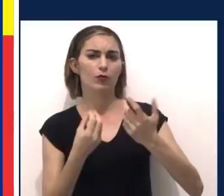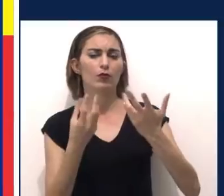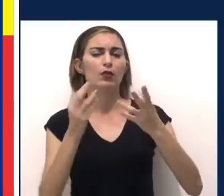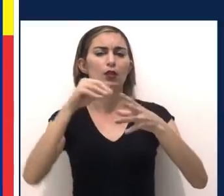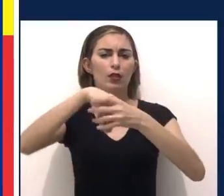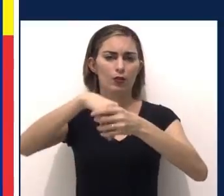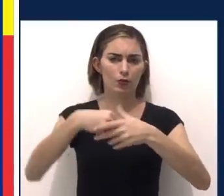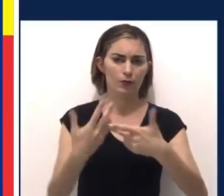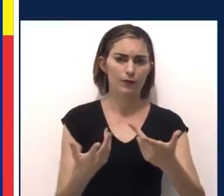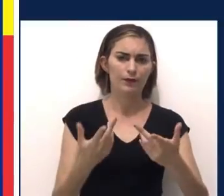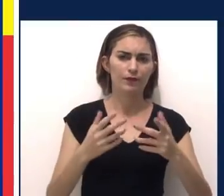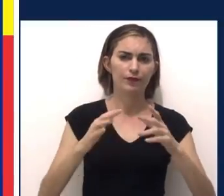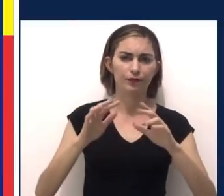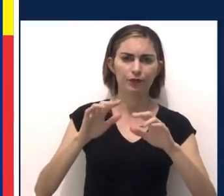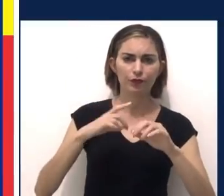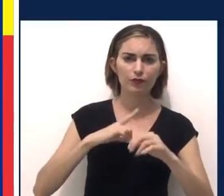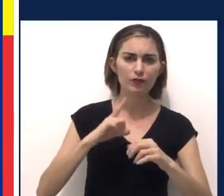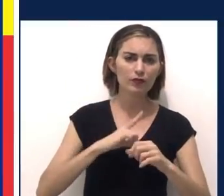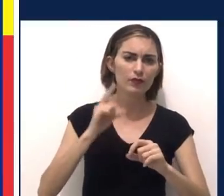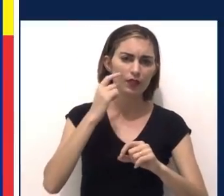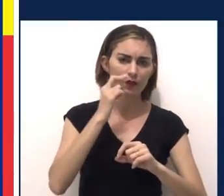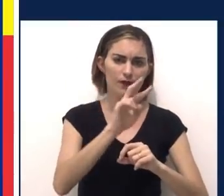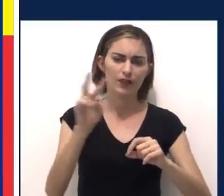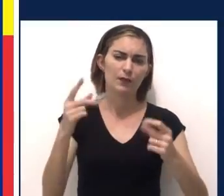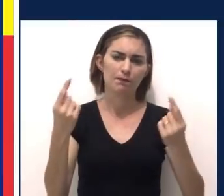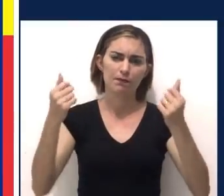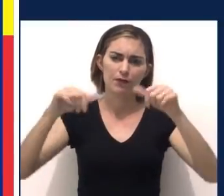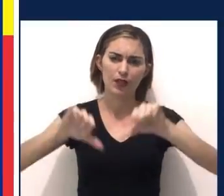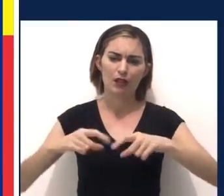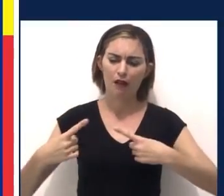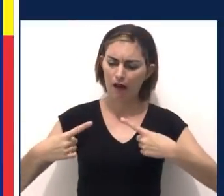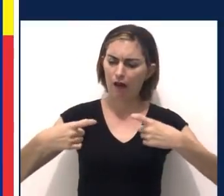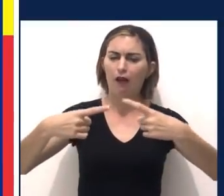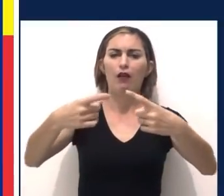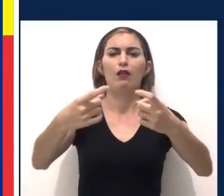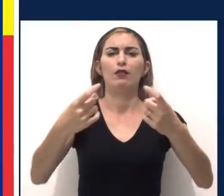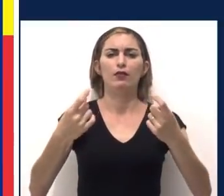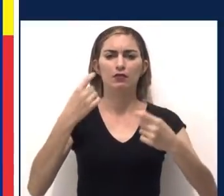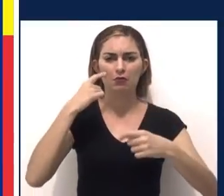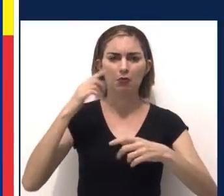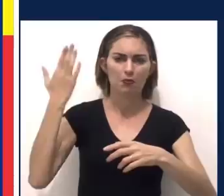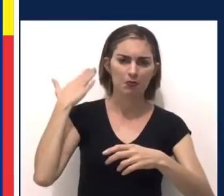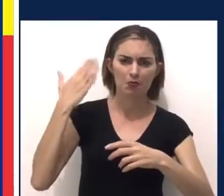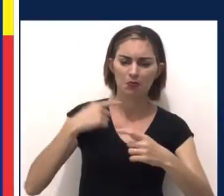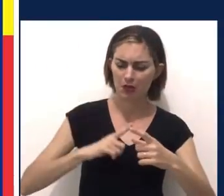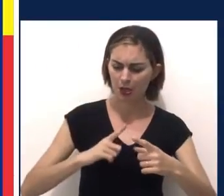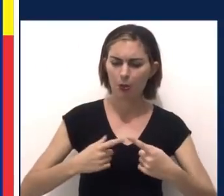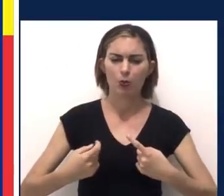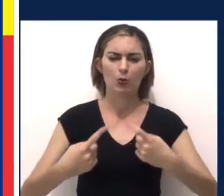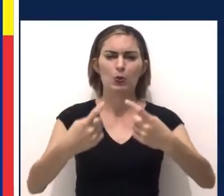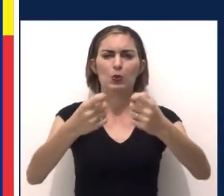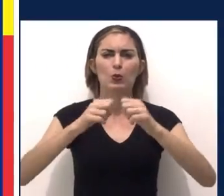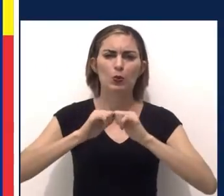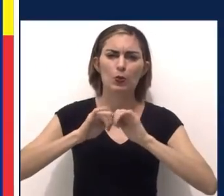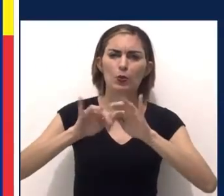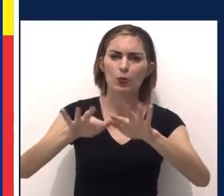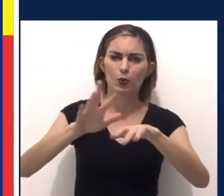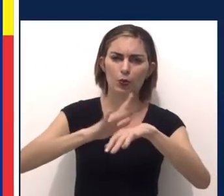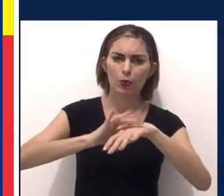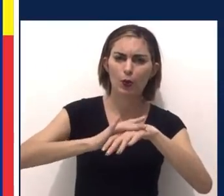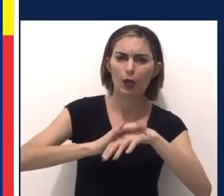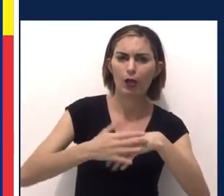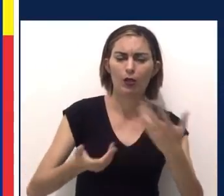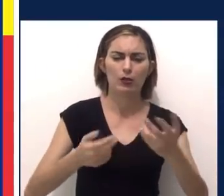dentro do feudalismo, dentro do regime feudal, você tem um colapso, crise, guerra. Não é isso? Você vai ter